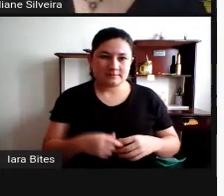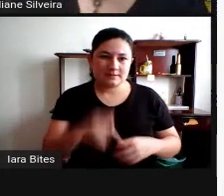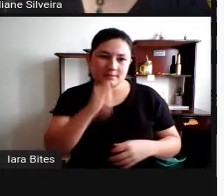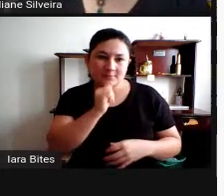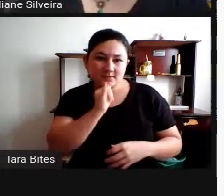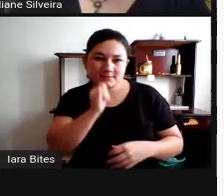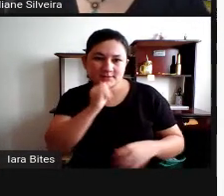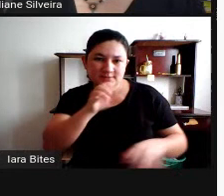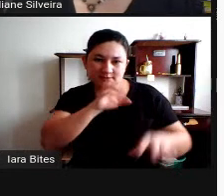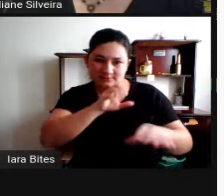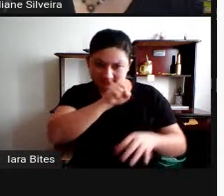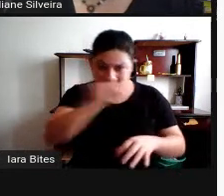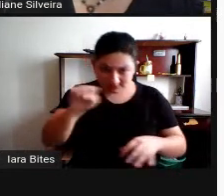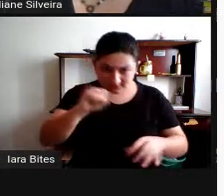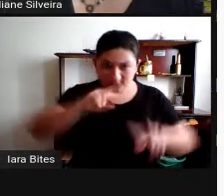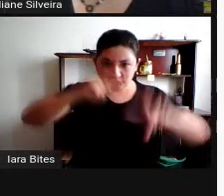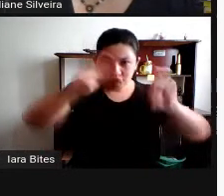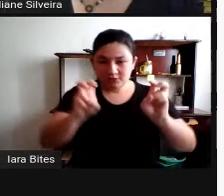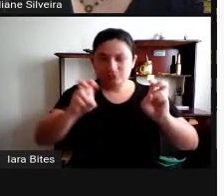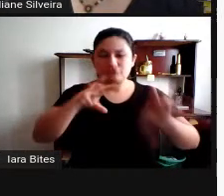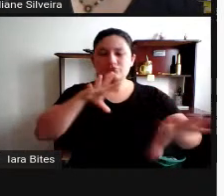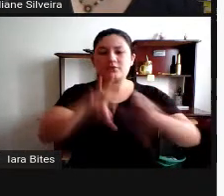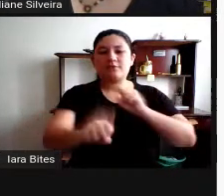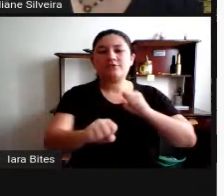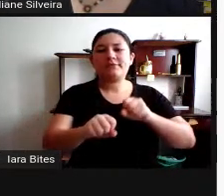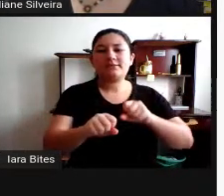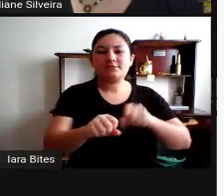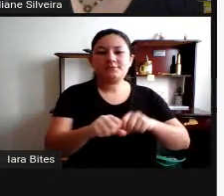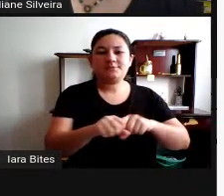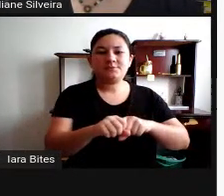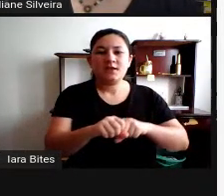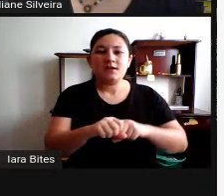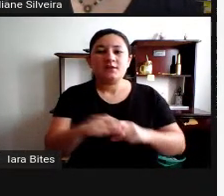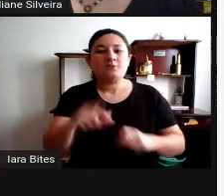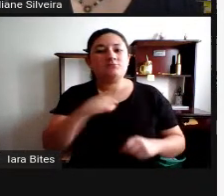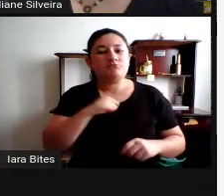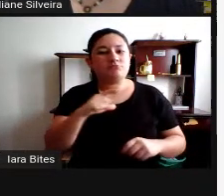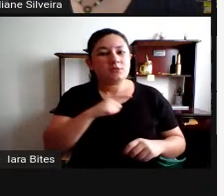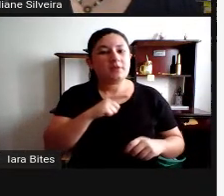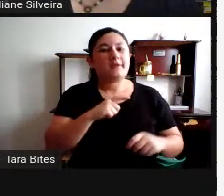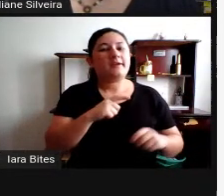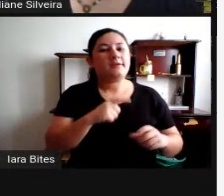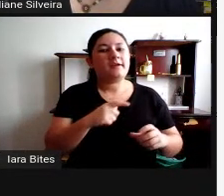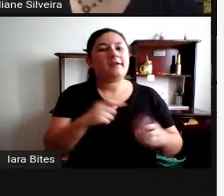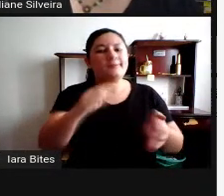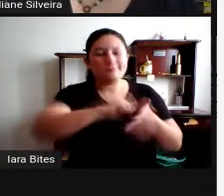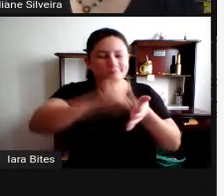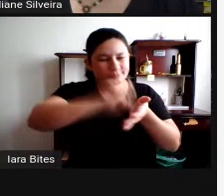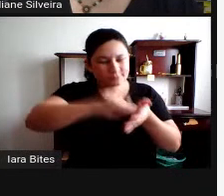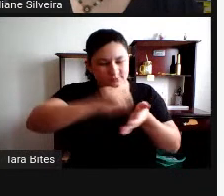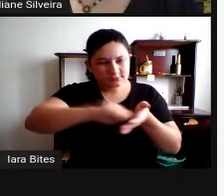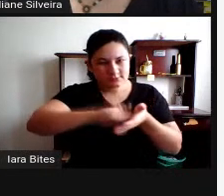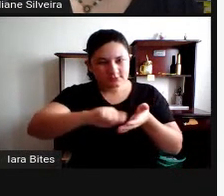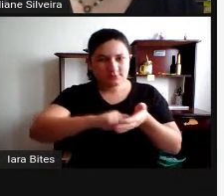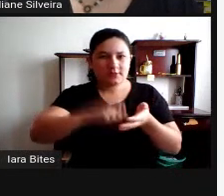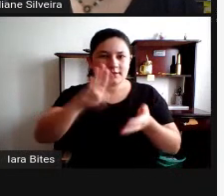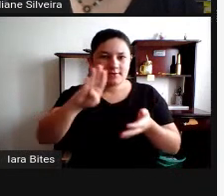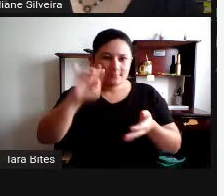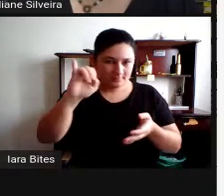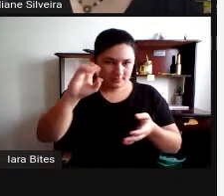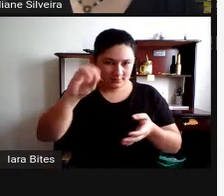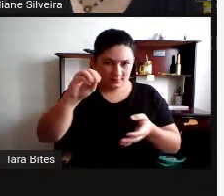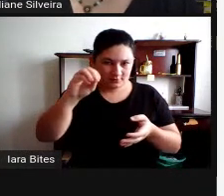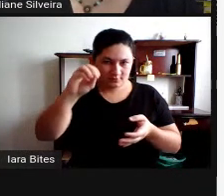de Joyce, especialista na sua obra, sustentam que se trata mesmo de uma obra biográfica, já que são tantos os